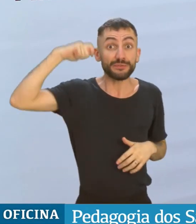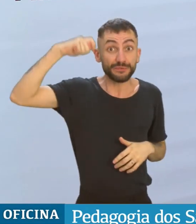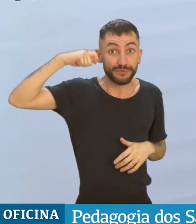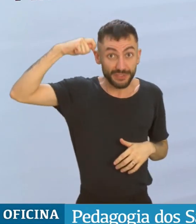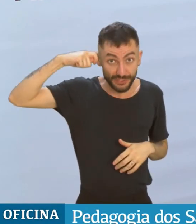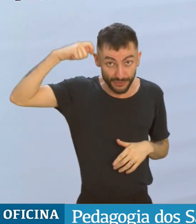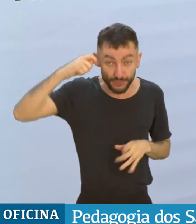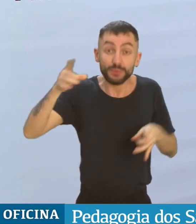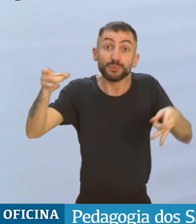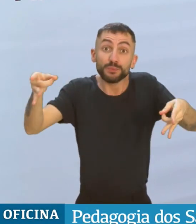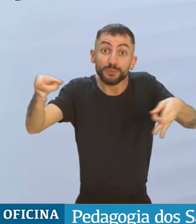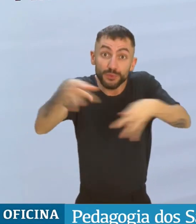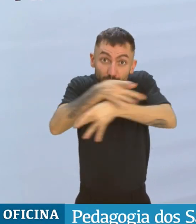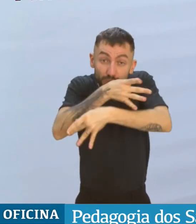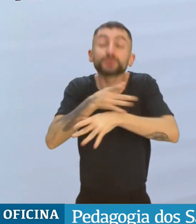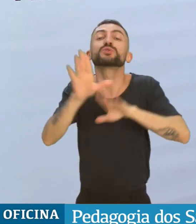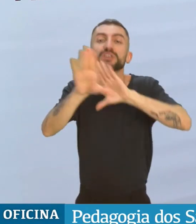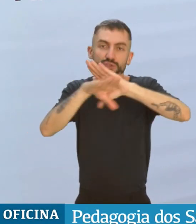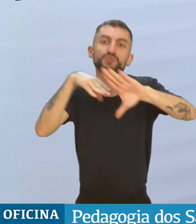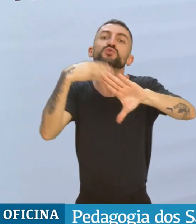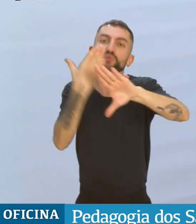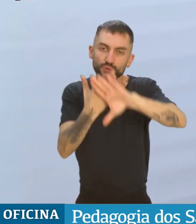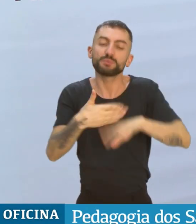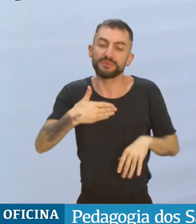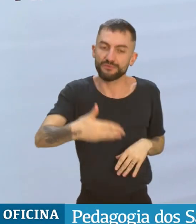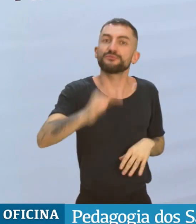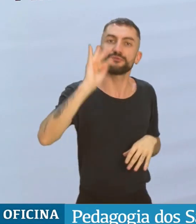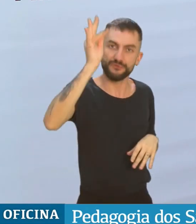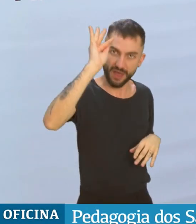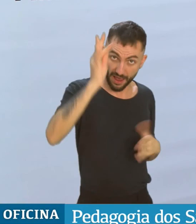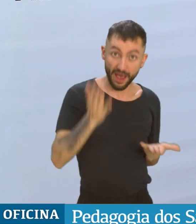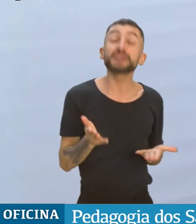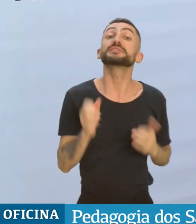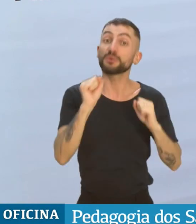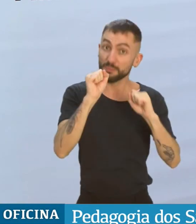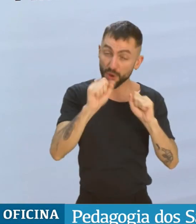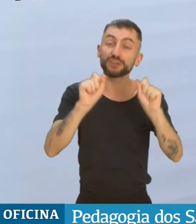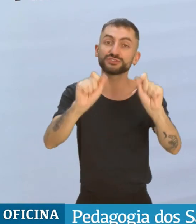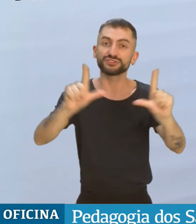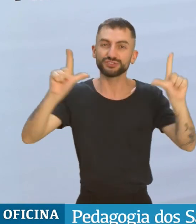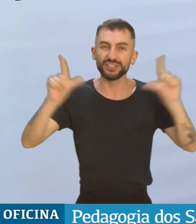gravado e disponibilizado no YouTube do CISEB posteriormente, então acessem